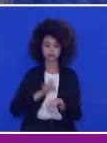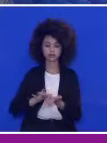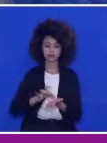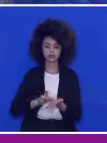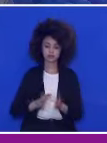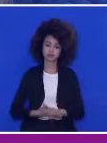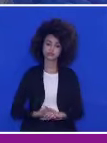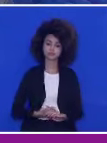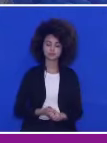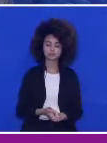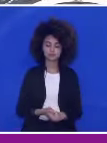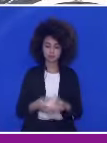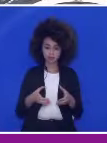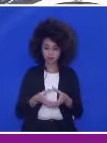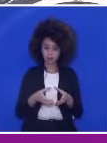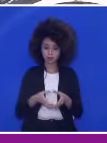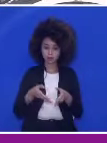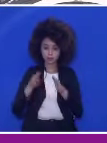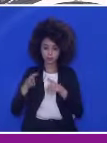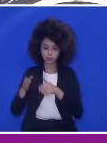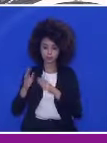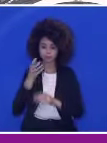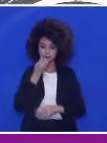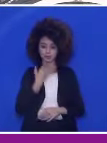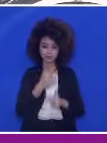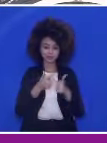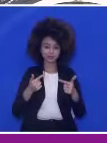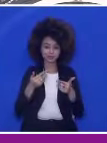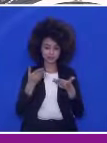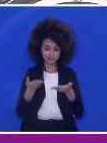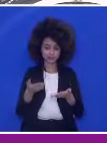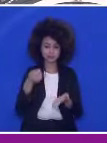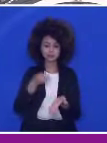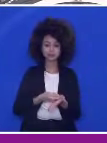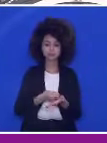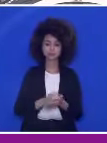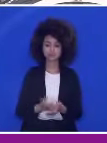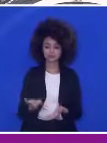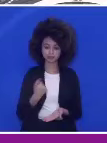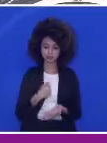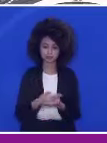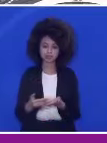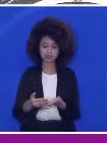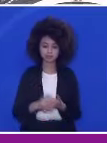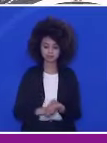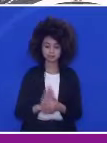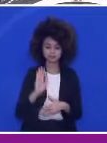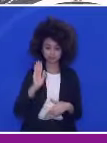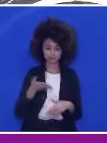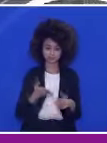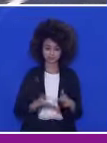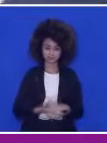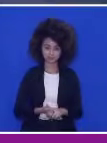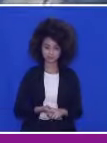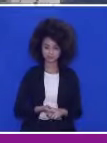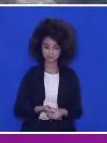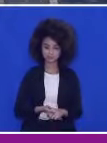Preparados? Bolas posicionadas? Boa sorte para você que apostou. Vamos começar. Valendo!